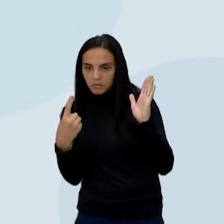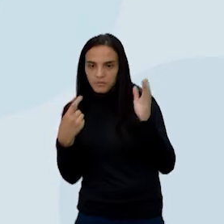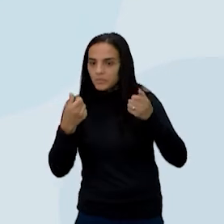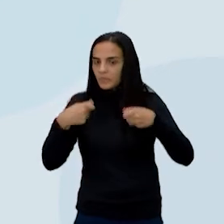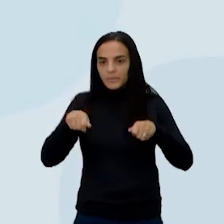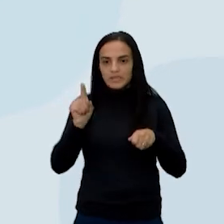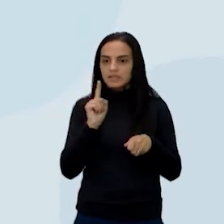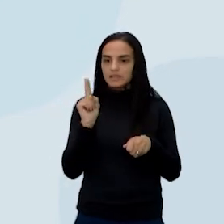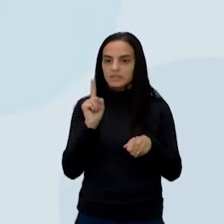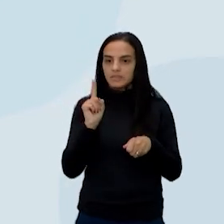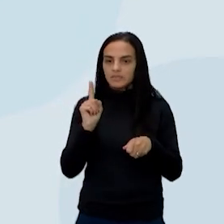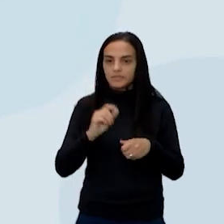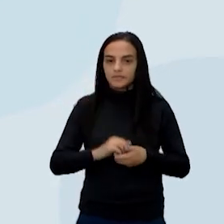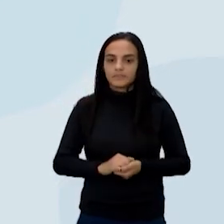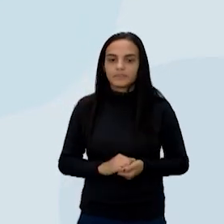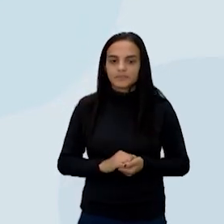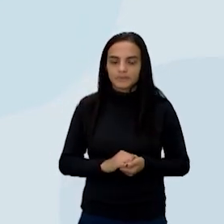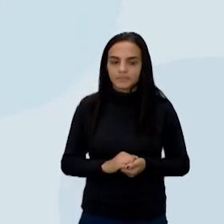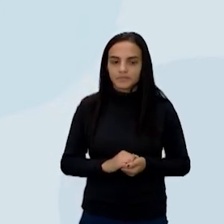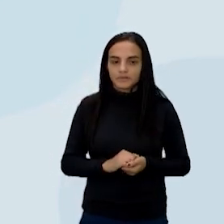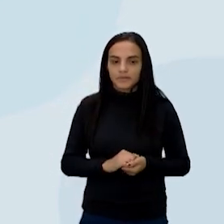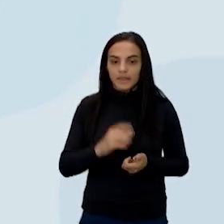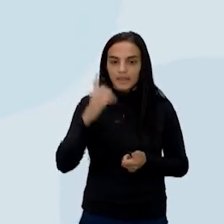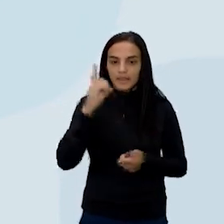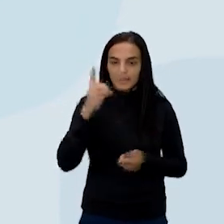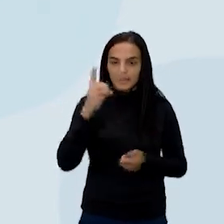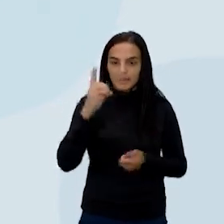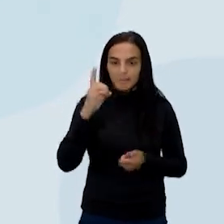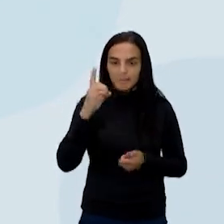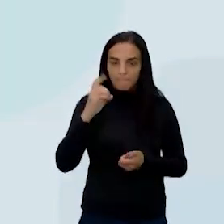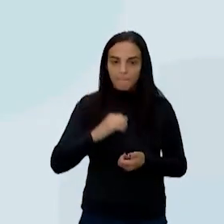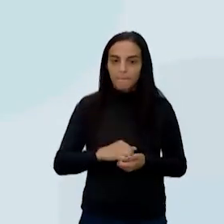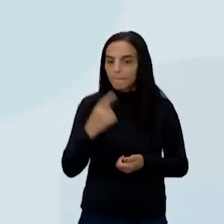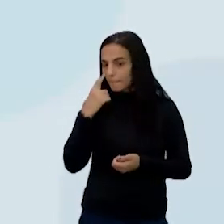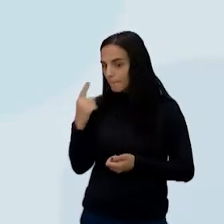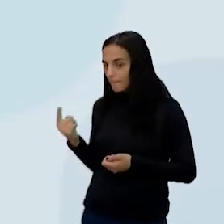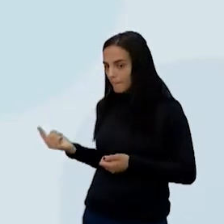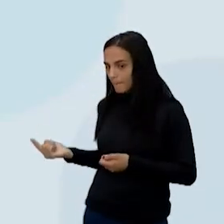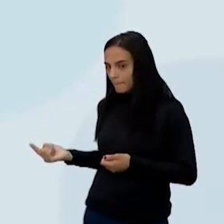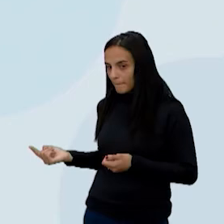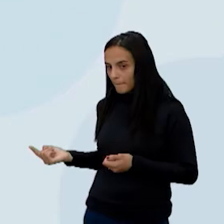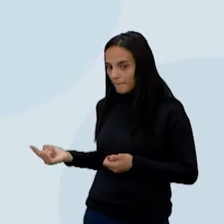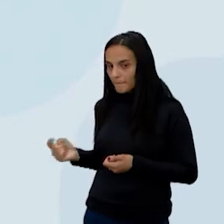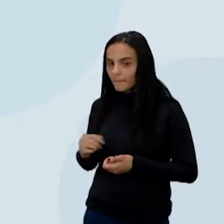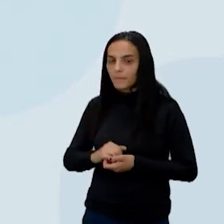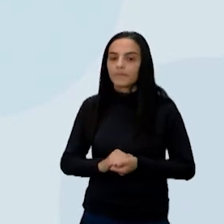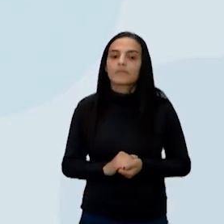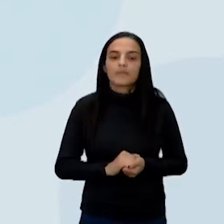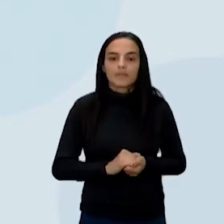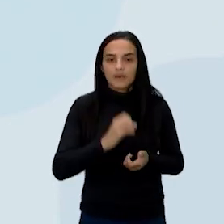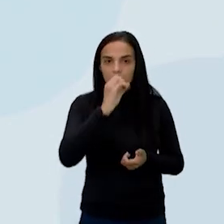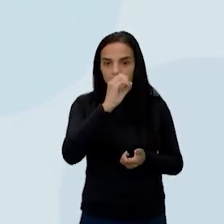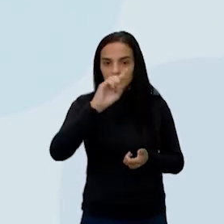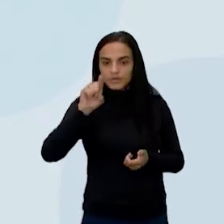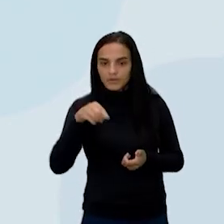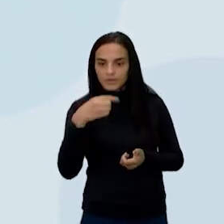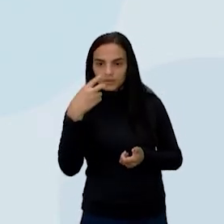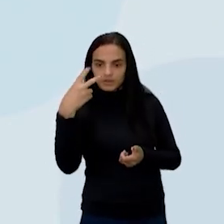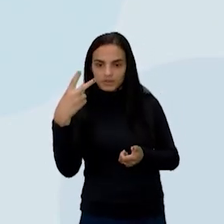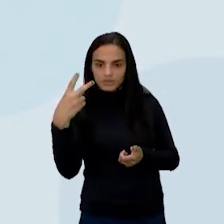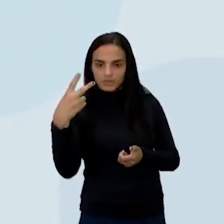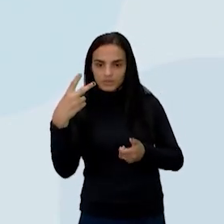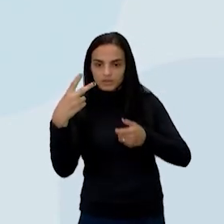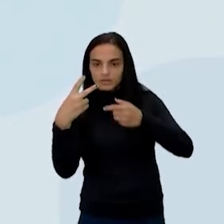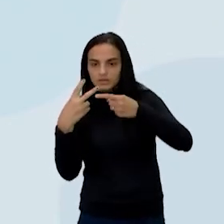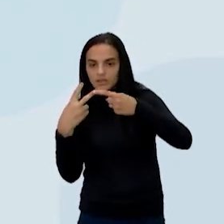caso do item D, olha o que acontece, ó. Nós temos aí os 2 décimos sobre 5. Só que, como eu falei